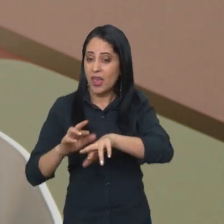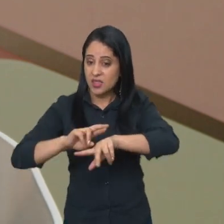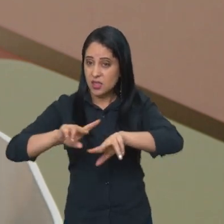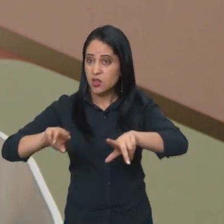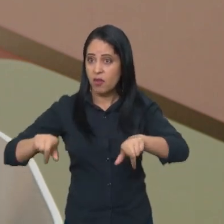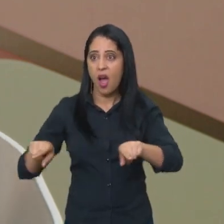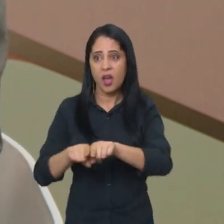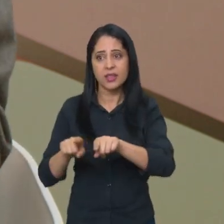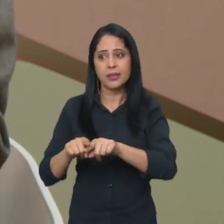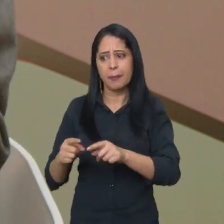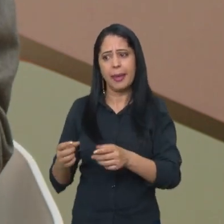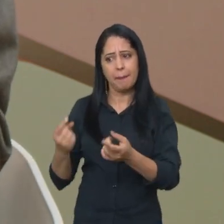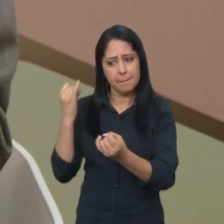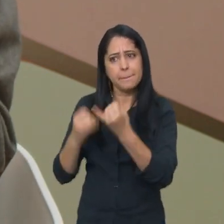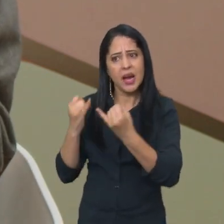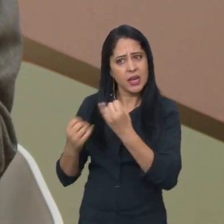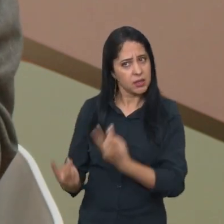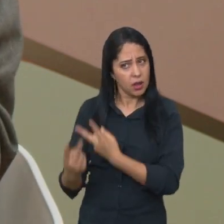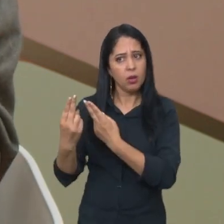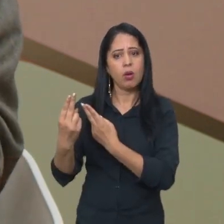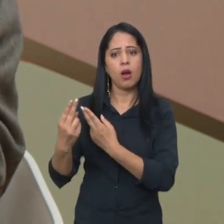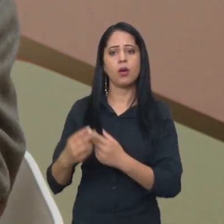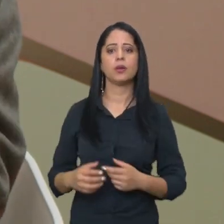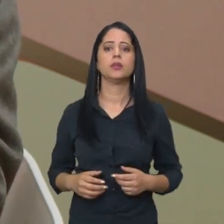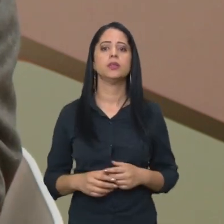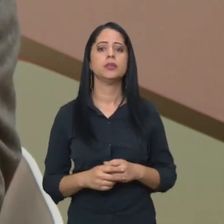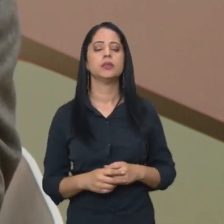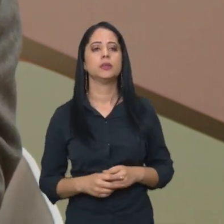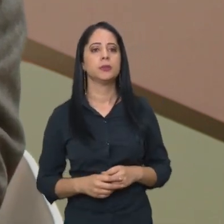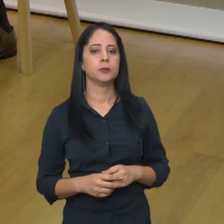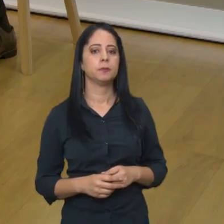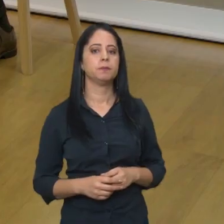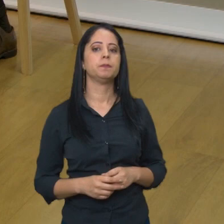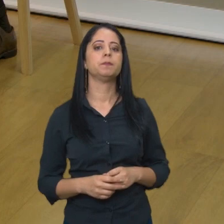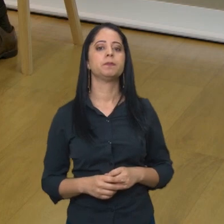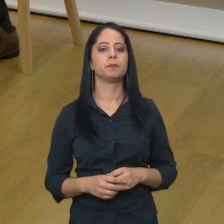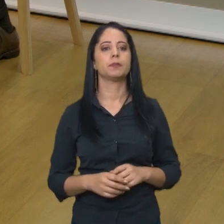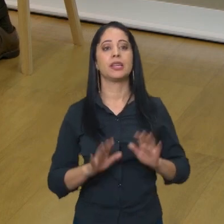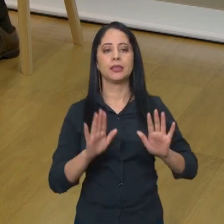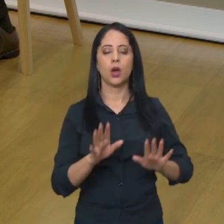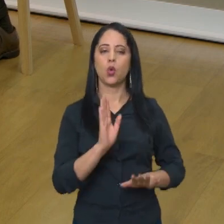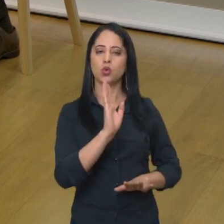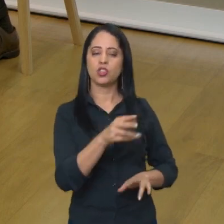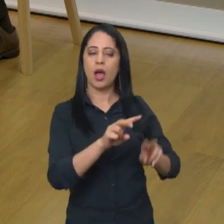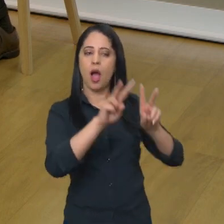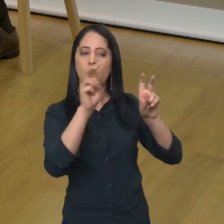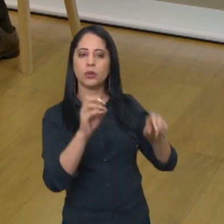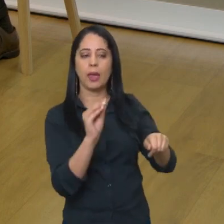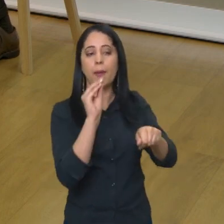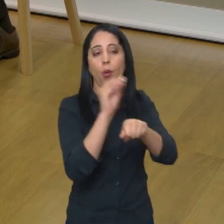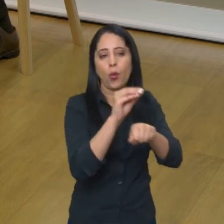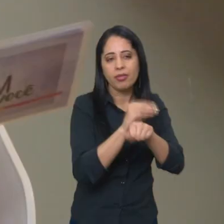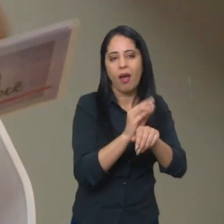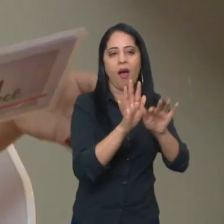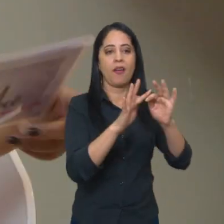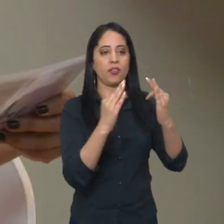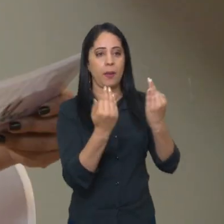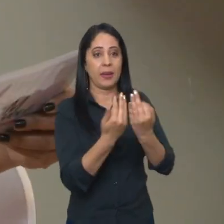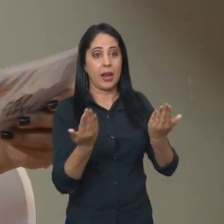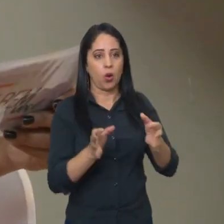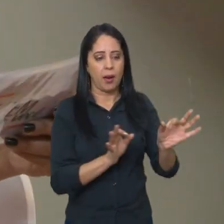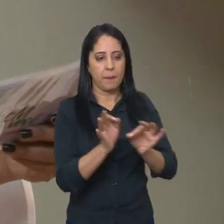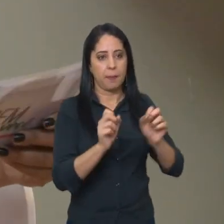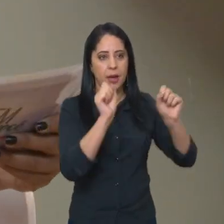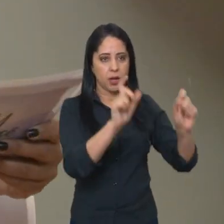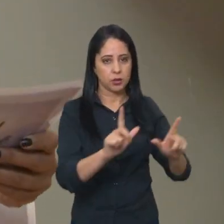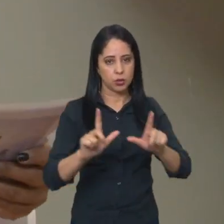mais grave do que a própria doença, entendeu? E já que nós estamos falando sobre cuidados, família, nós preparamos um